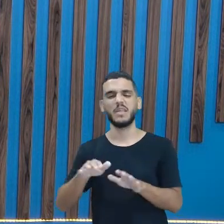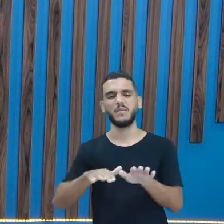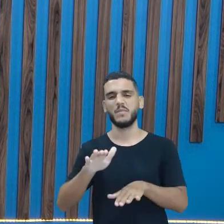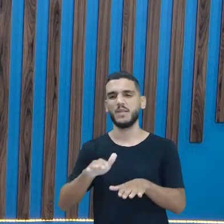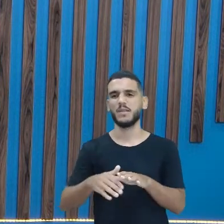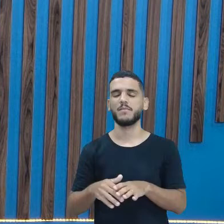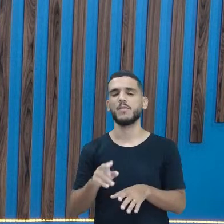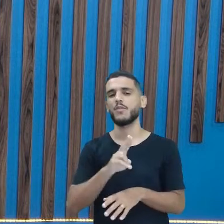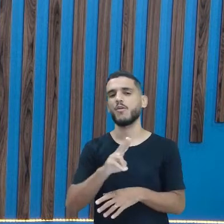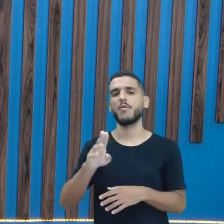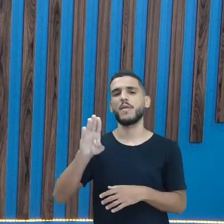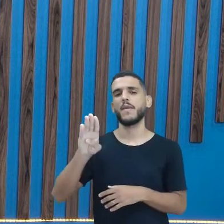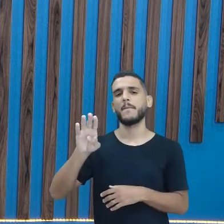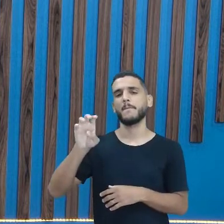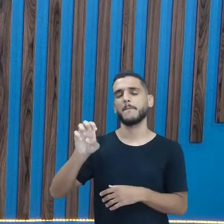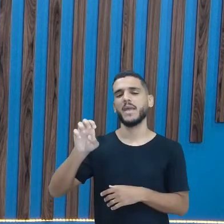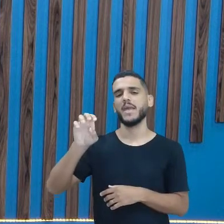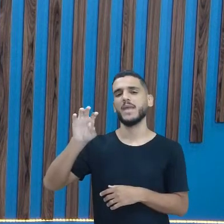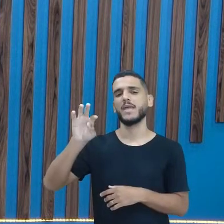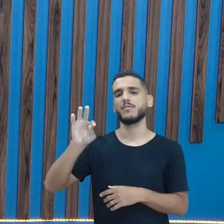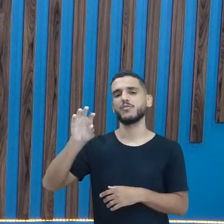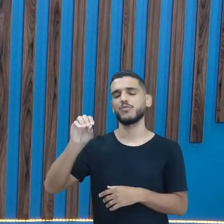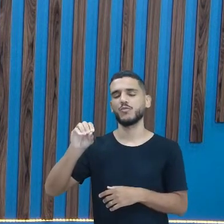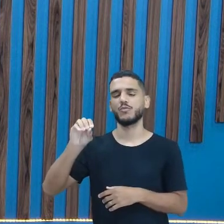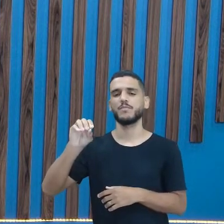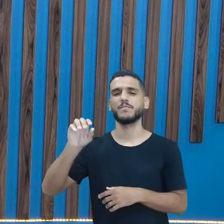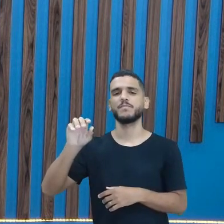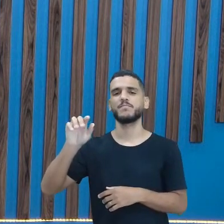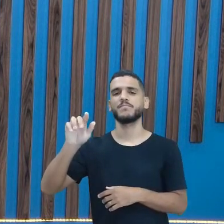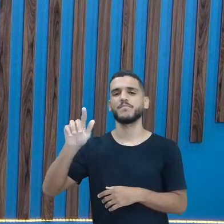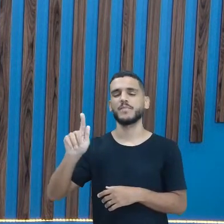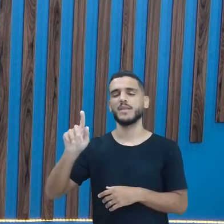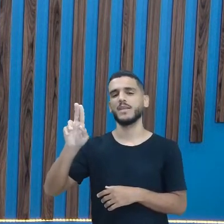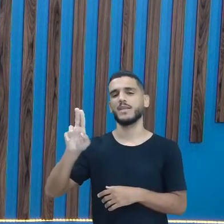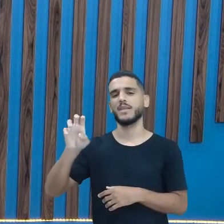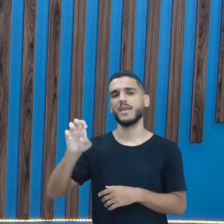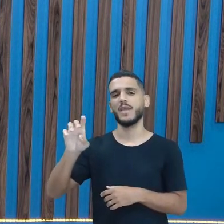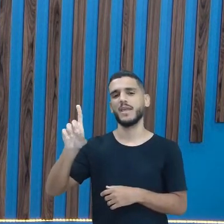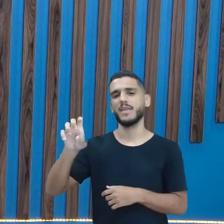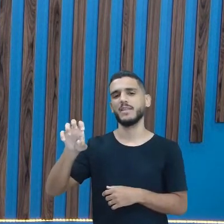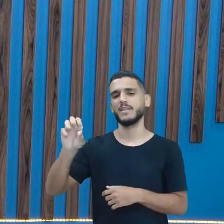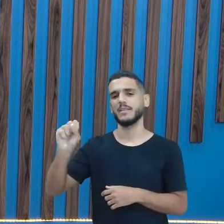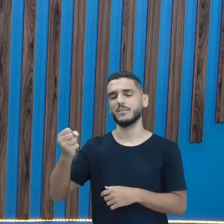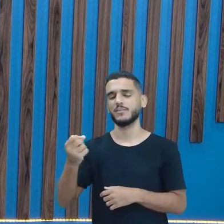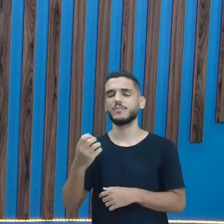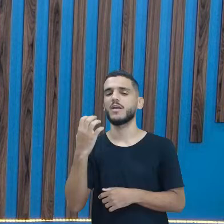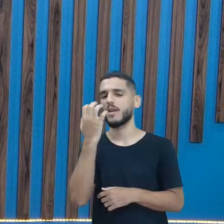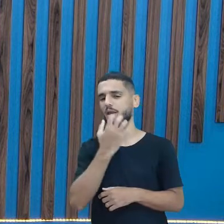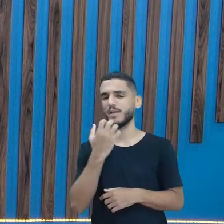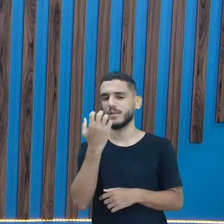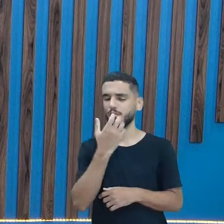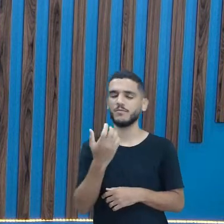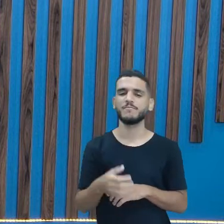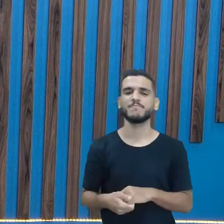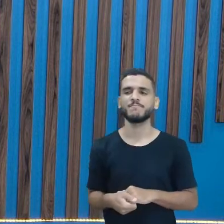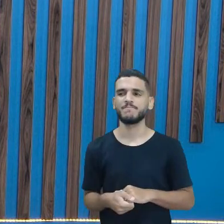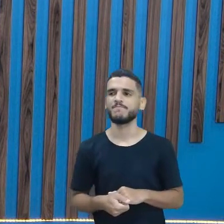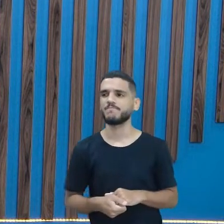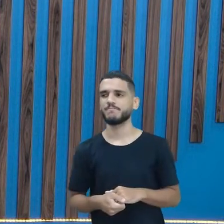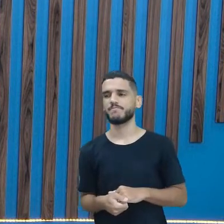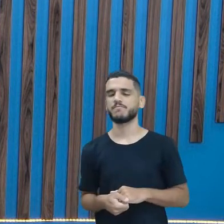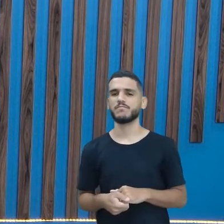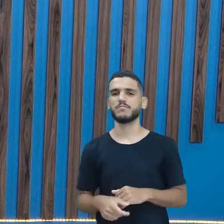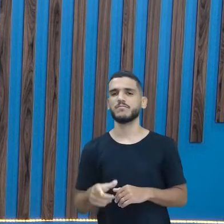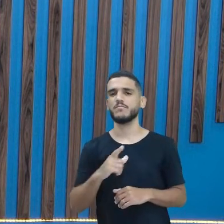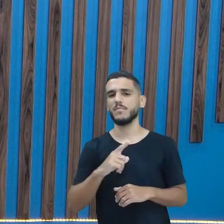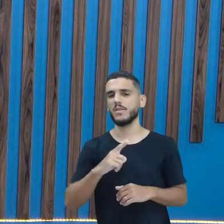Beto Guedes. Um cantor que fez muito sucesso. E assim, ele é eterno, né? Ele ainda está entre nós. E assim, ele tem